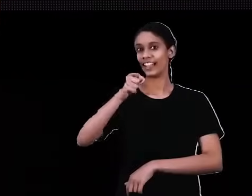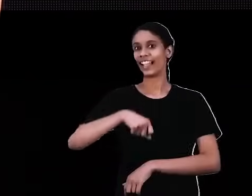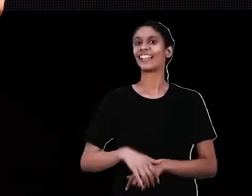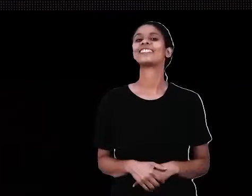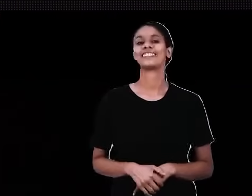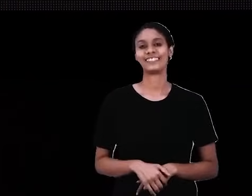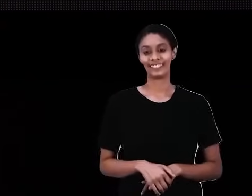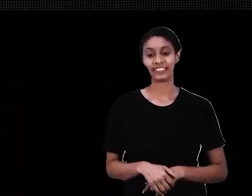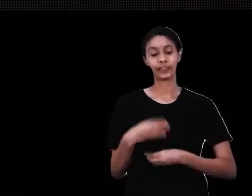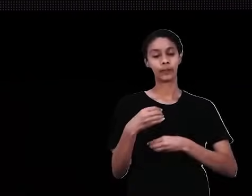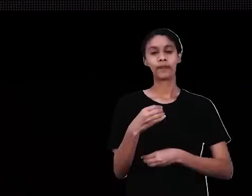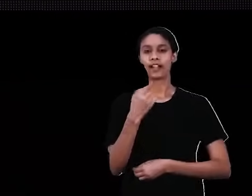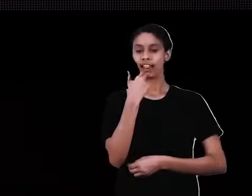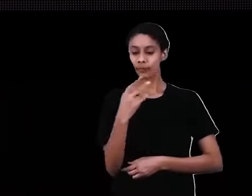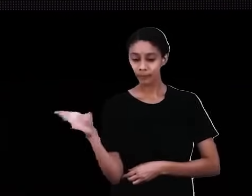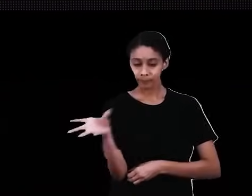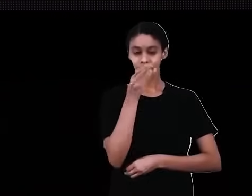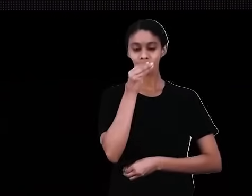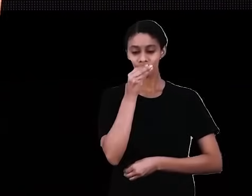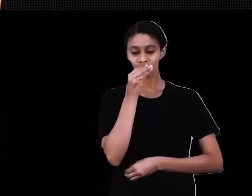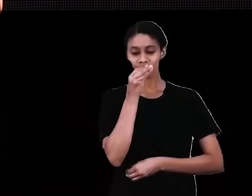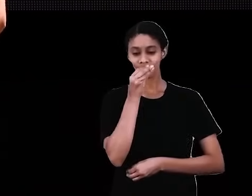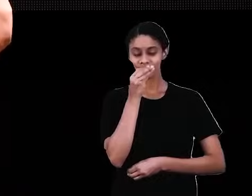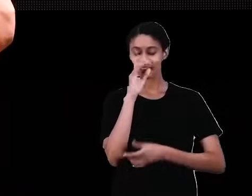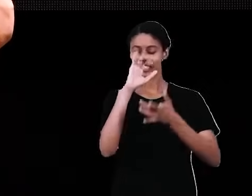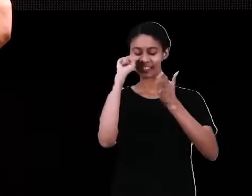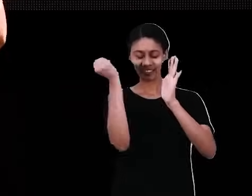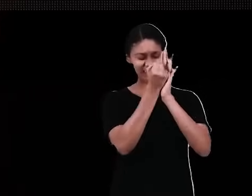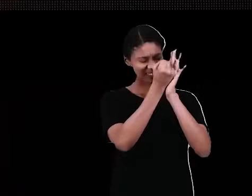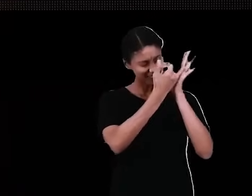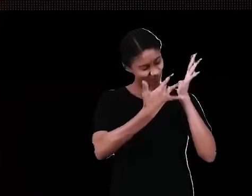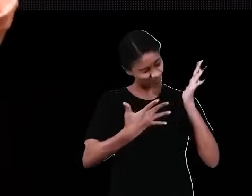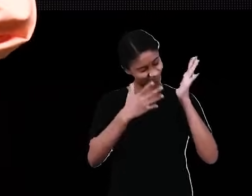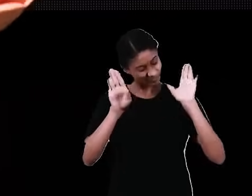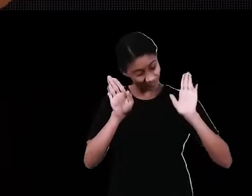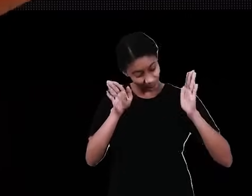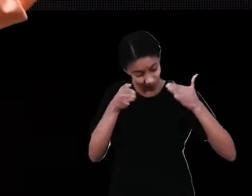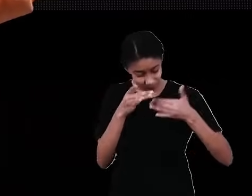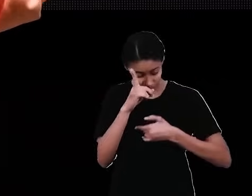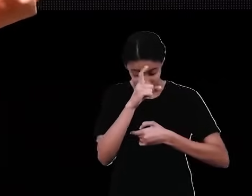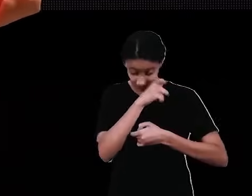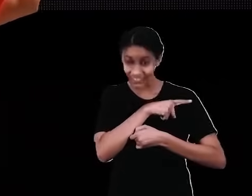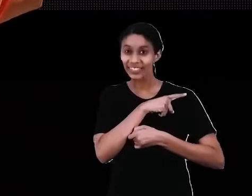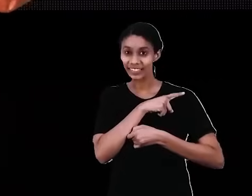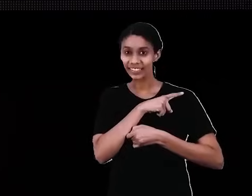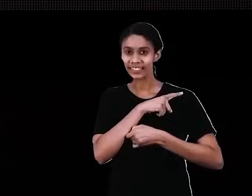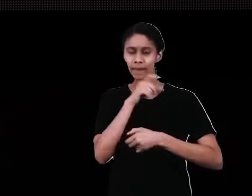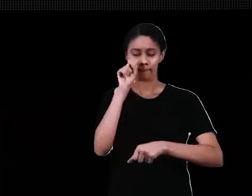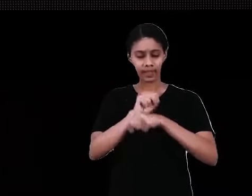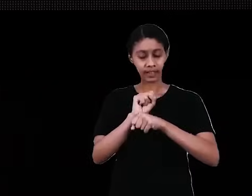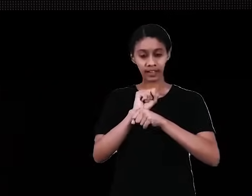sobre dominar a língua, sangue de Cristo, estreita. É ou não é, gente? Dominar os impulsos da